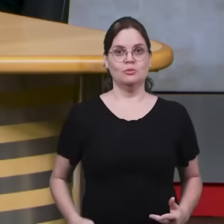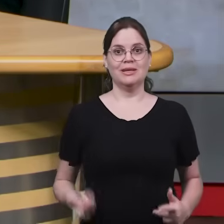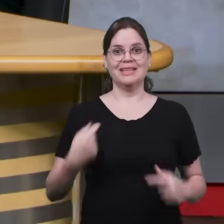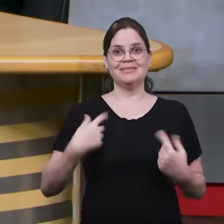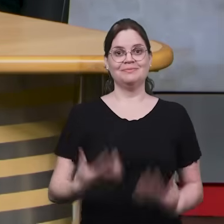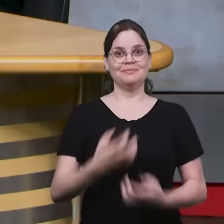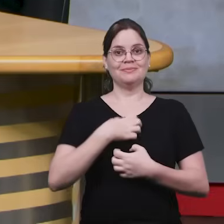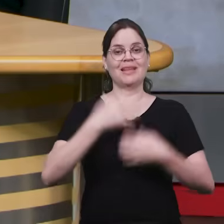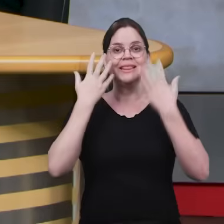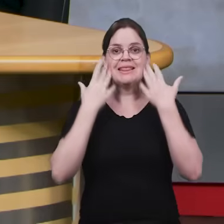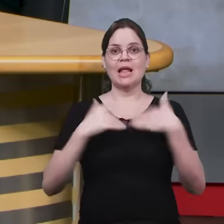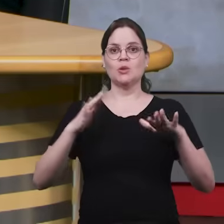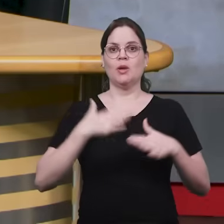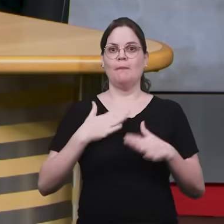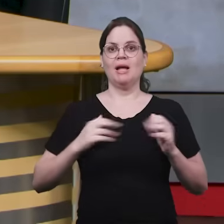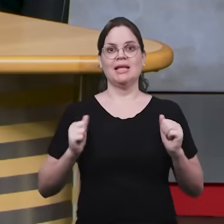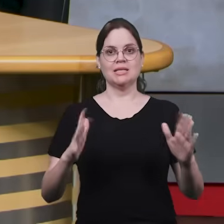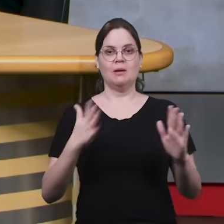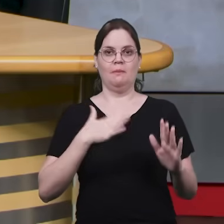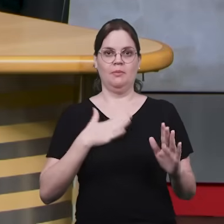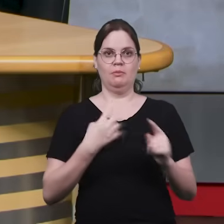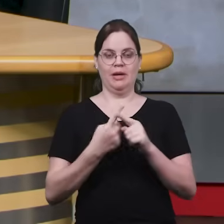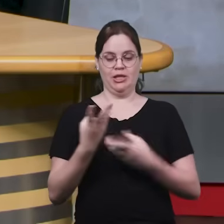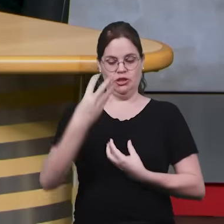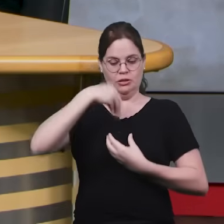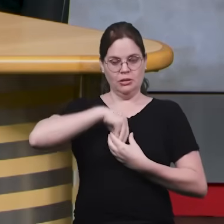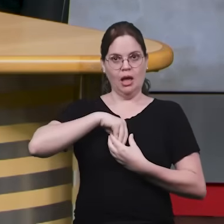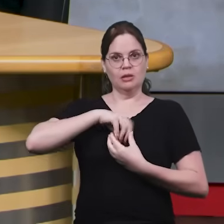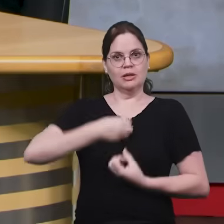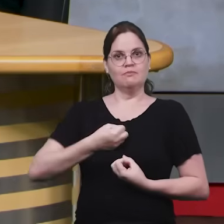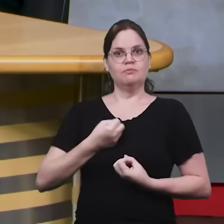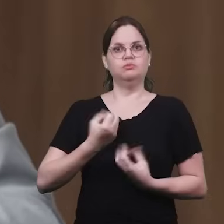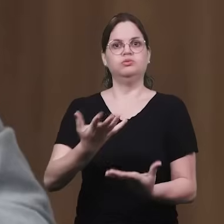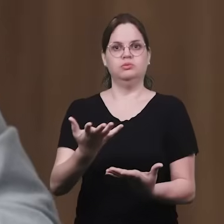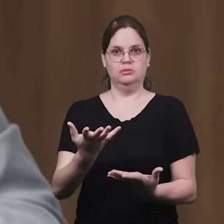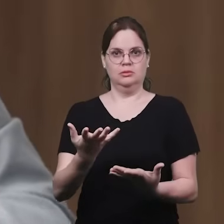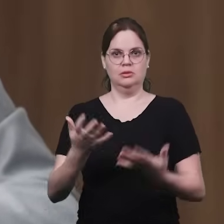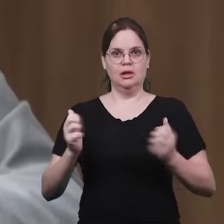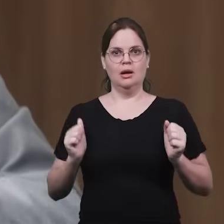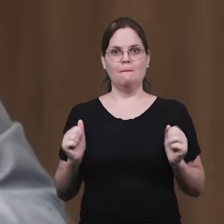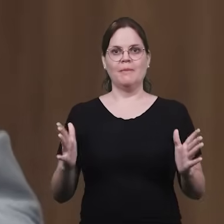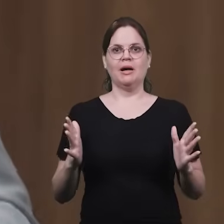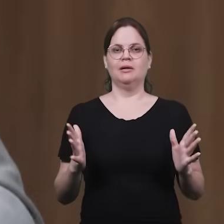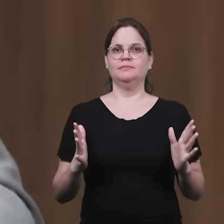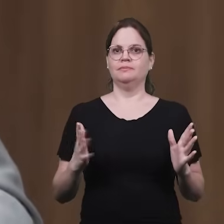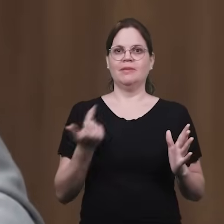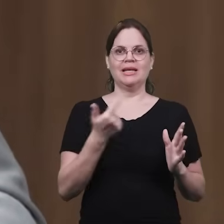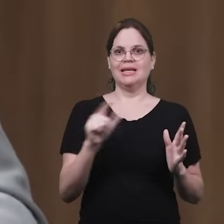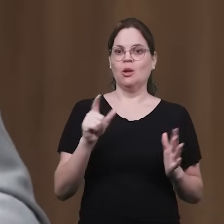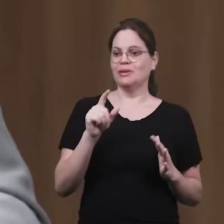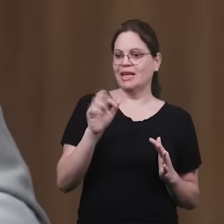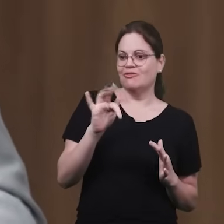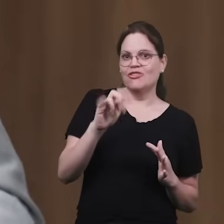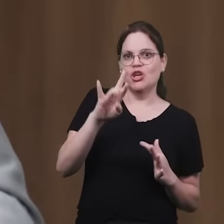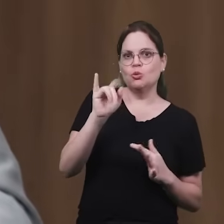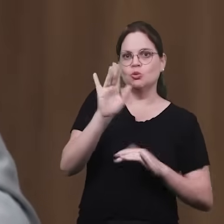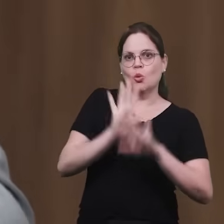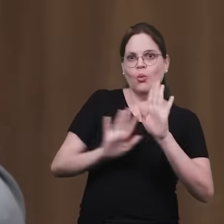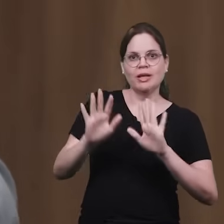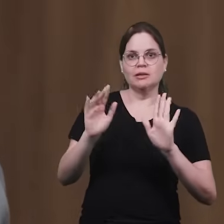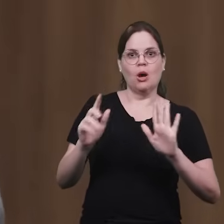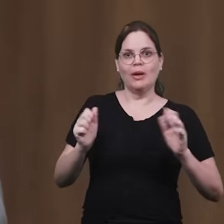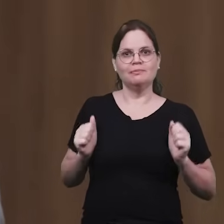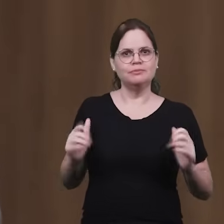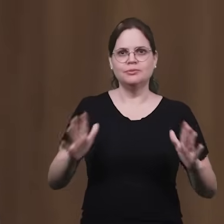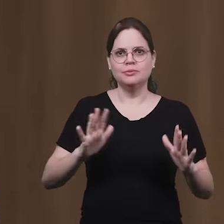é instintivo. É aquilo que vem de dentro, sem filtro, e que nos leva a sentir algum tipo de prazer em